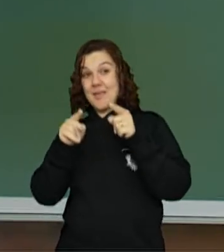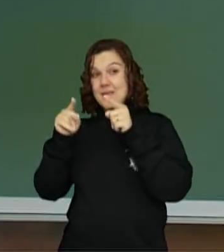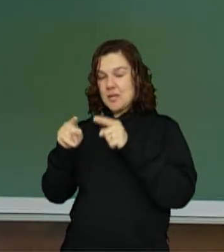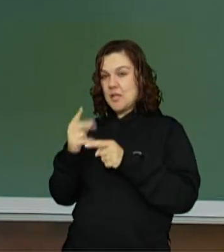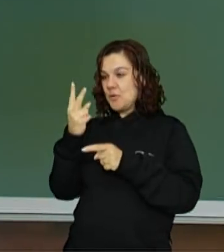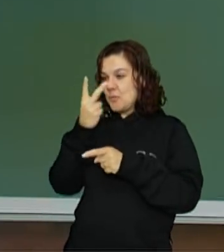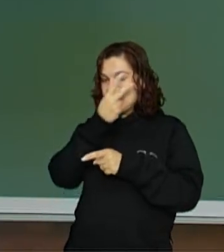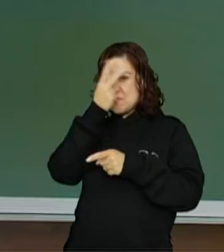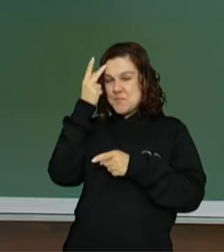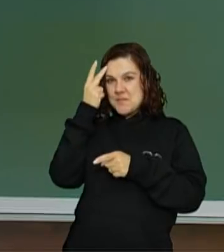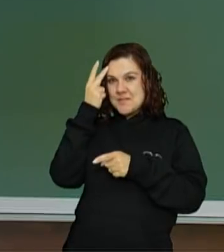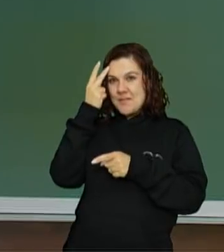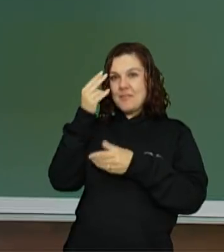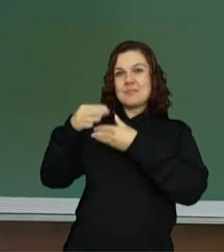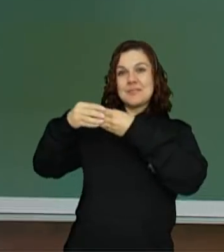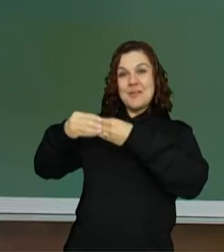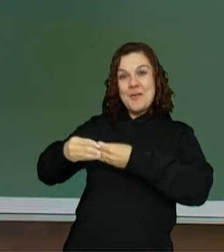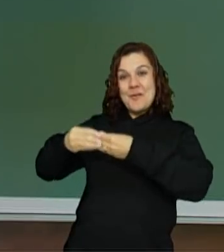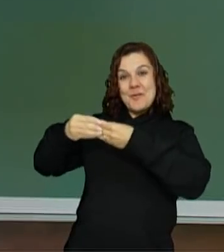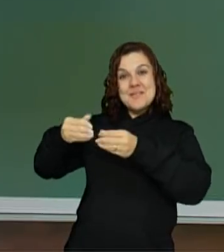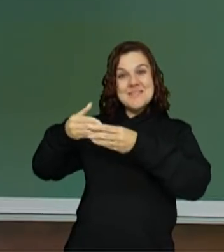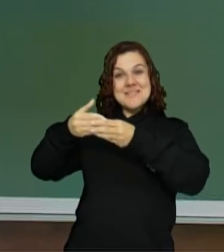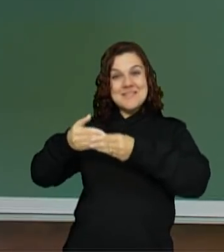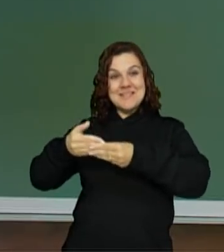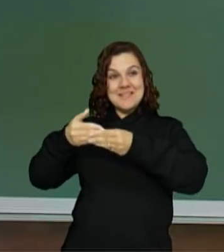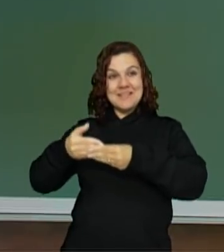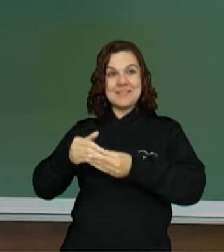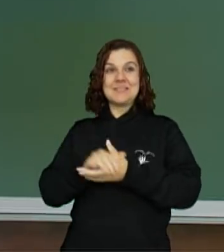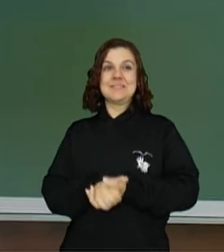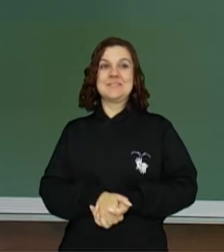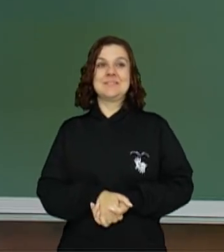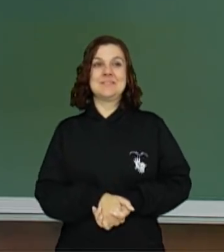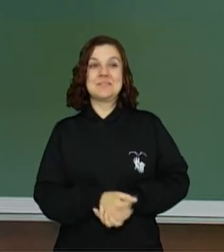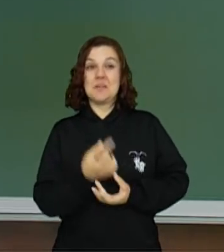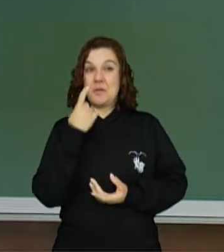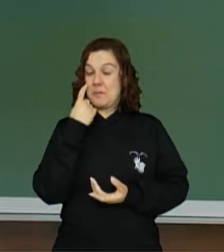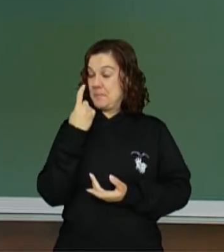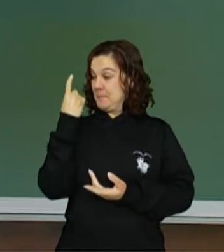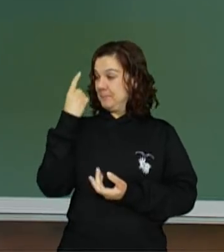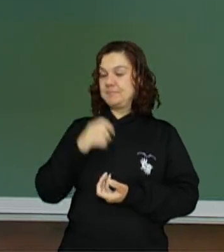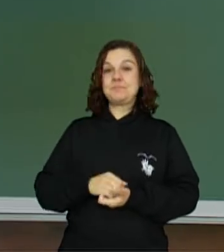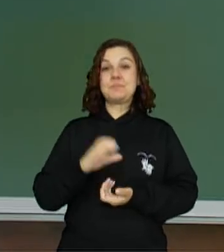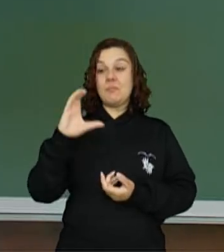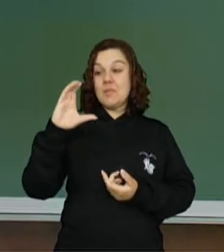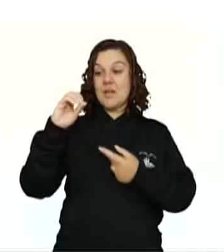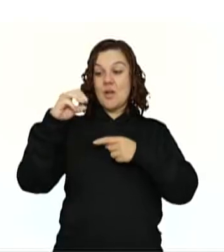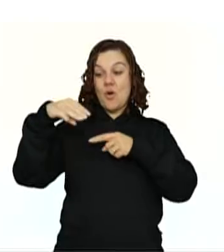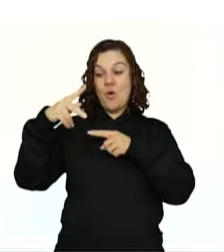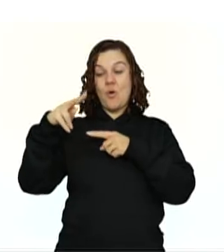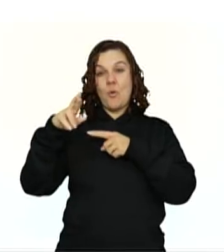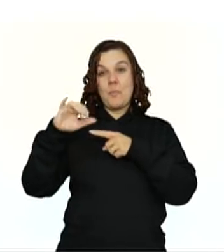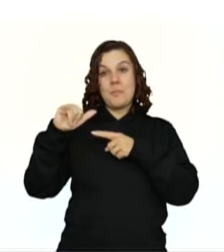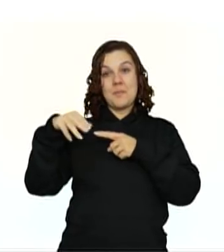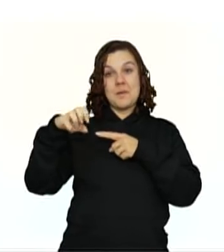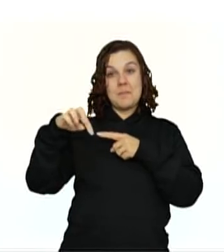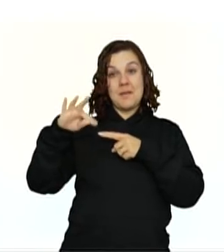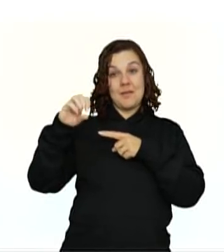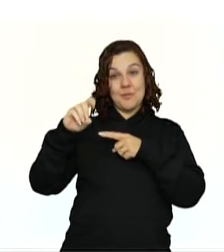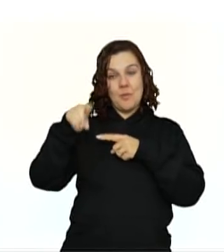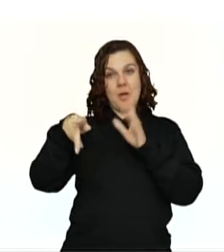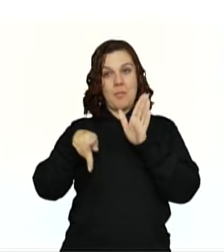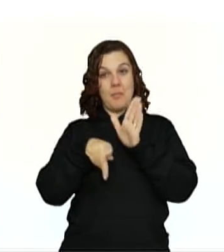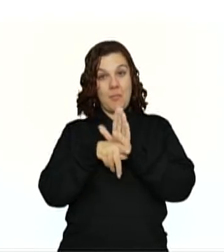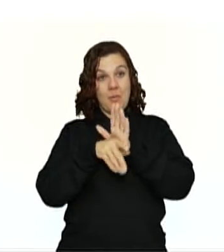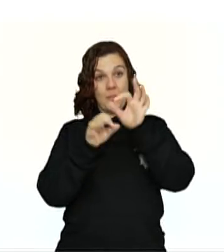temos dois bonequinhos que eles estão cumprimentando. Vamos lá? Comprimento,